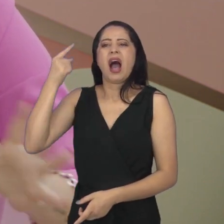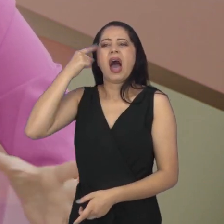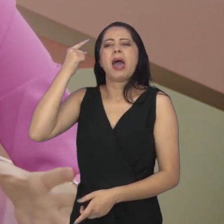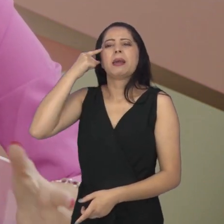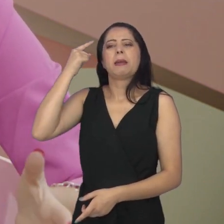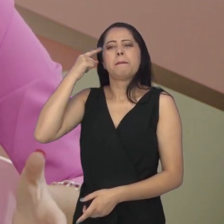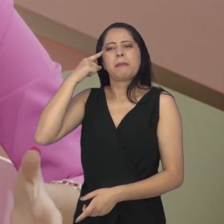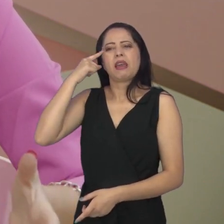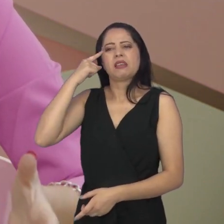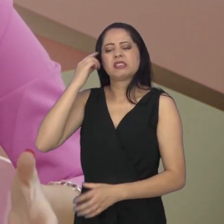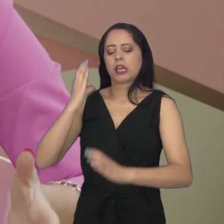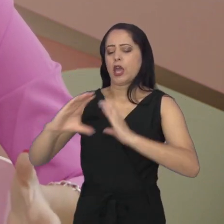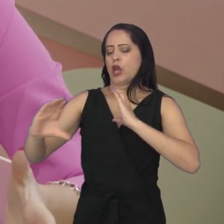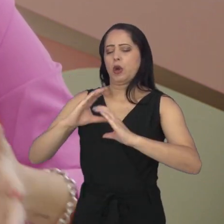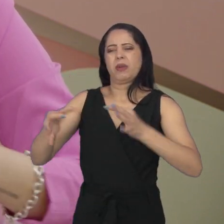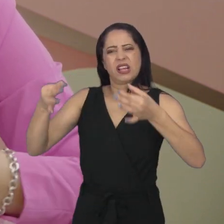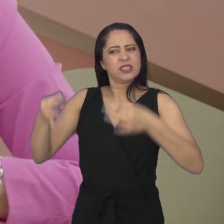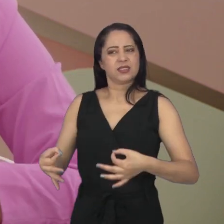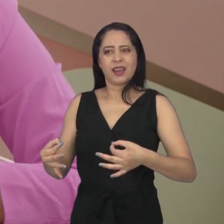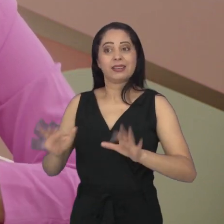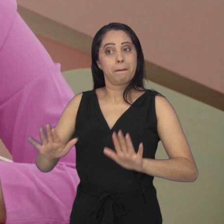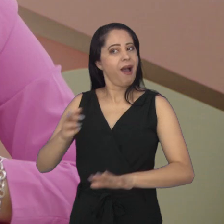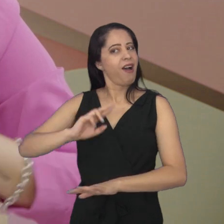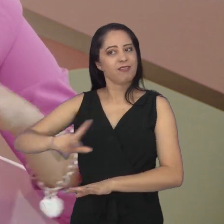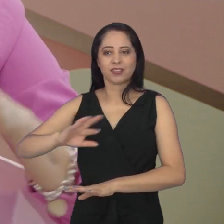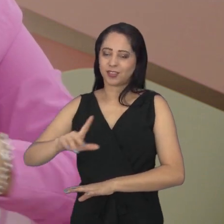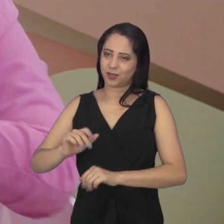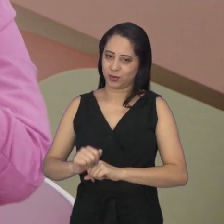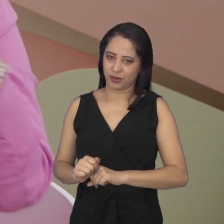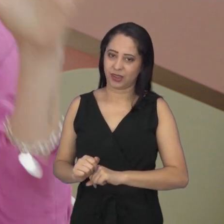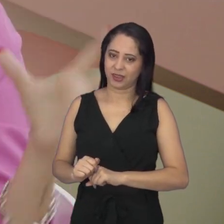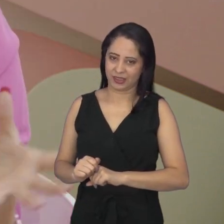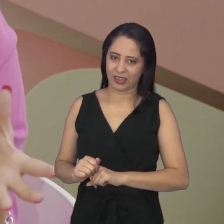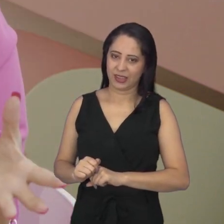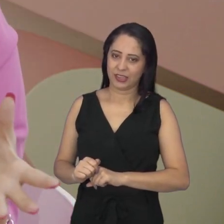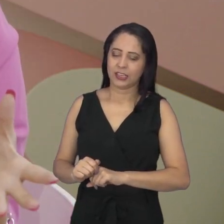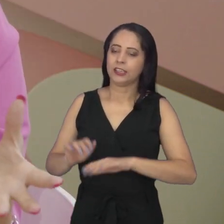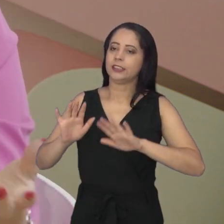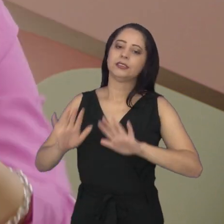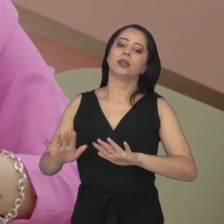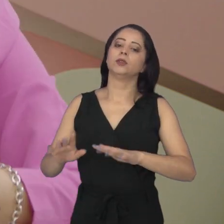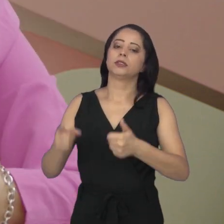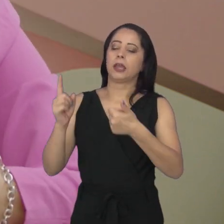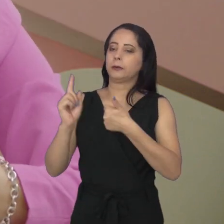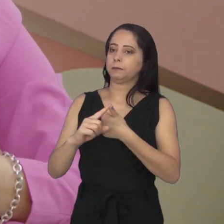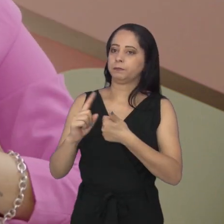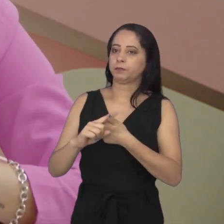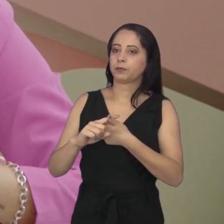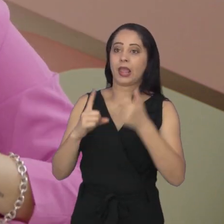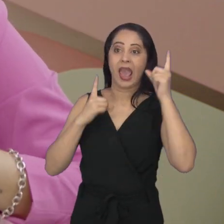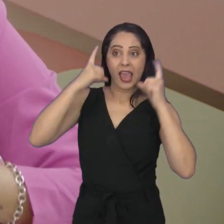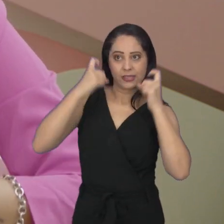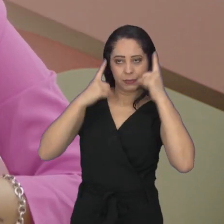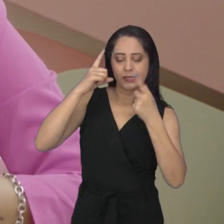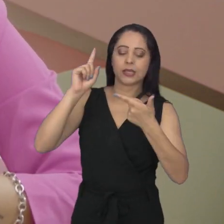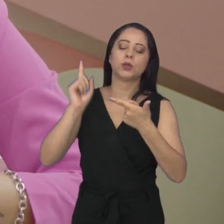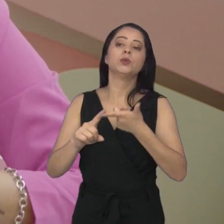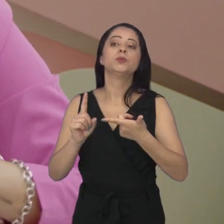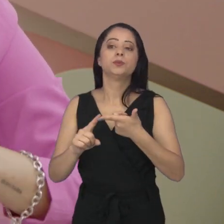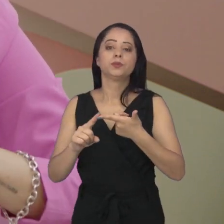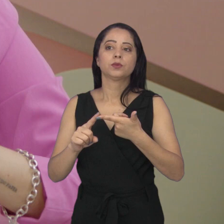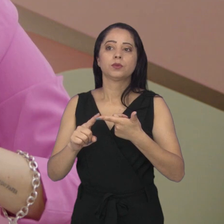a comunicação como um todo, né? Porém, dentro desses todos os fatores, nós temos expressões